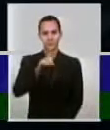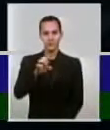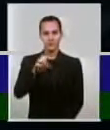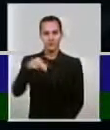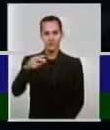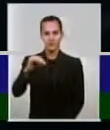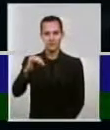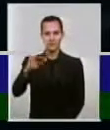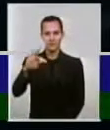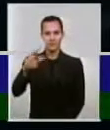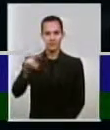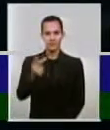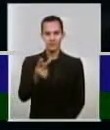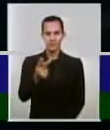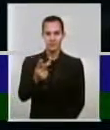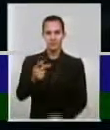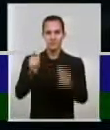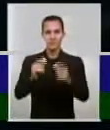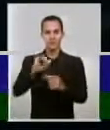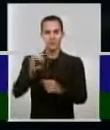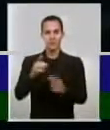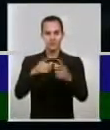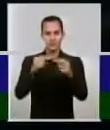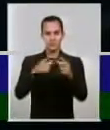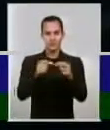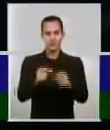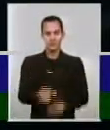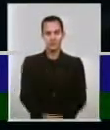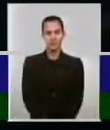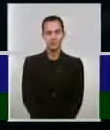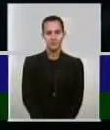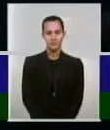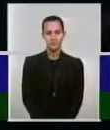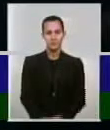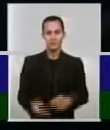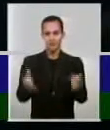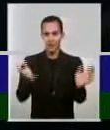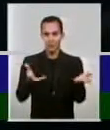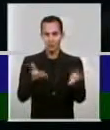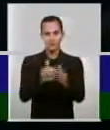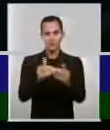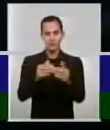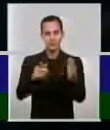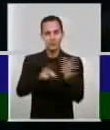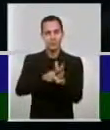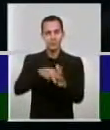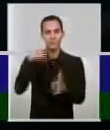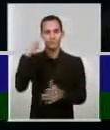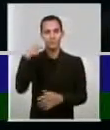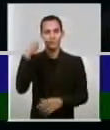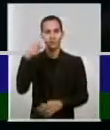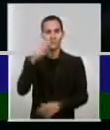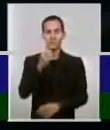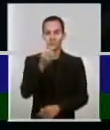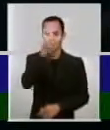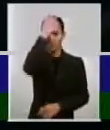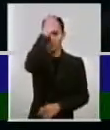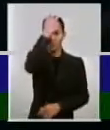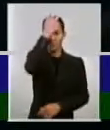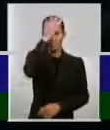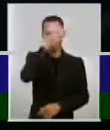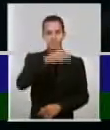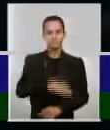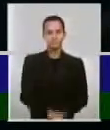Zenite, Baixa de Brasília. Agora, requerimentos apresentados pelo vereador William